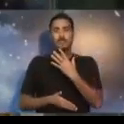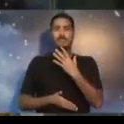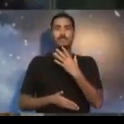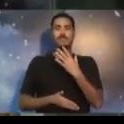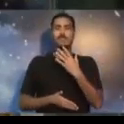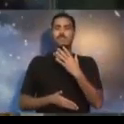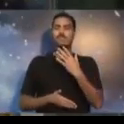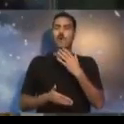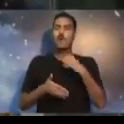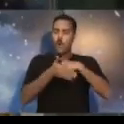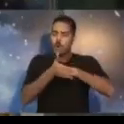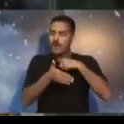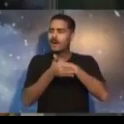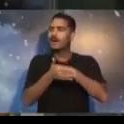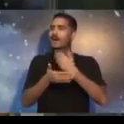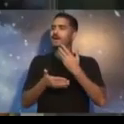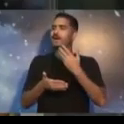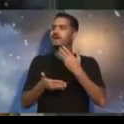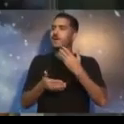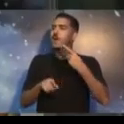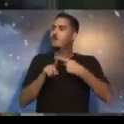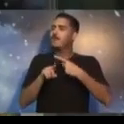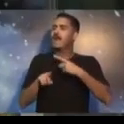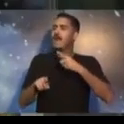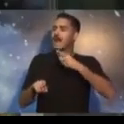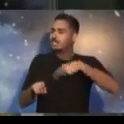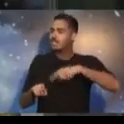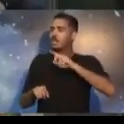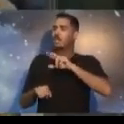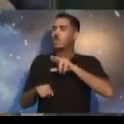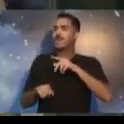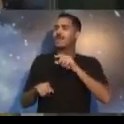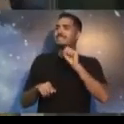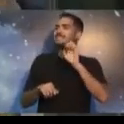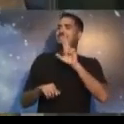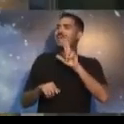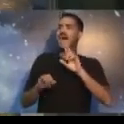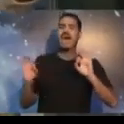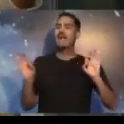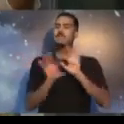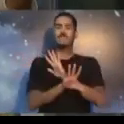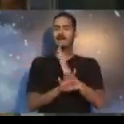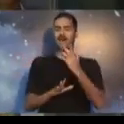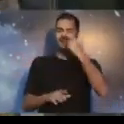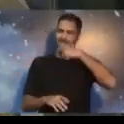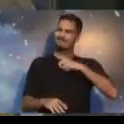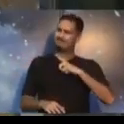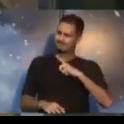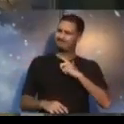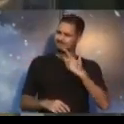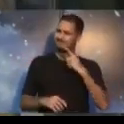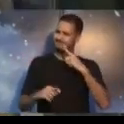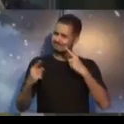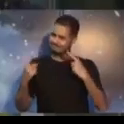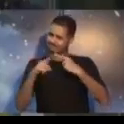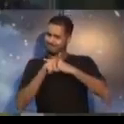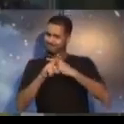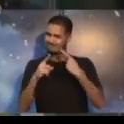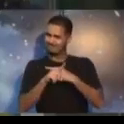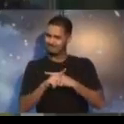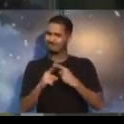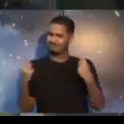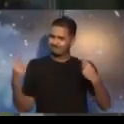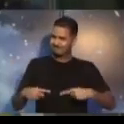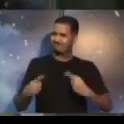fala paulina. Nós não somos seres acabados, perfeitos, nós todos trazemos contradições, e não precisamos, de modo